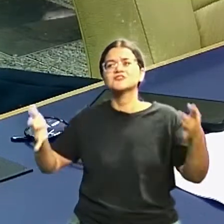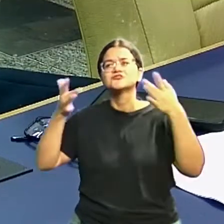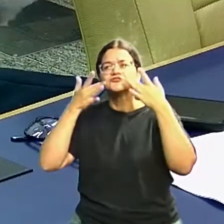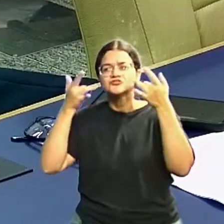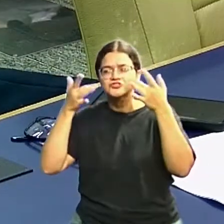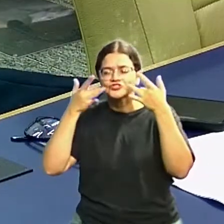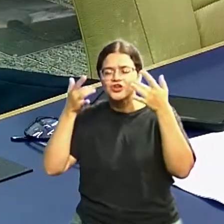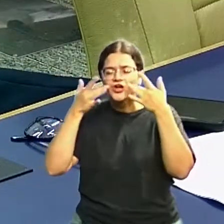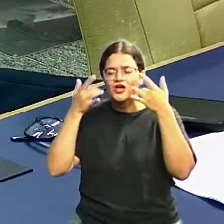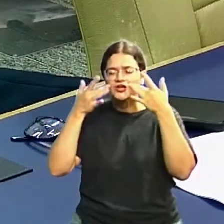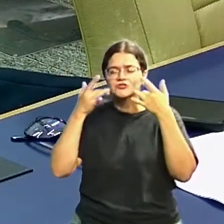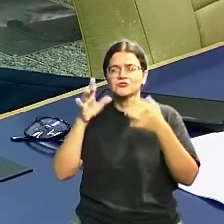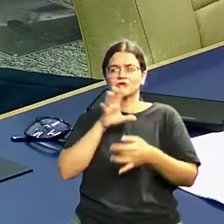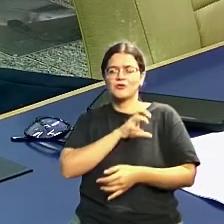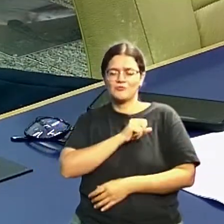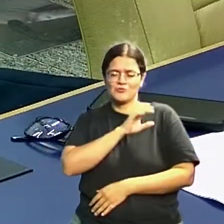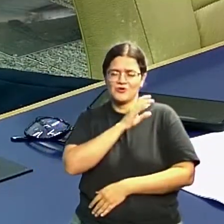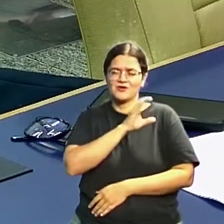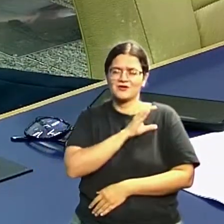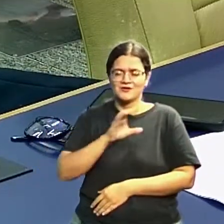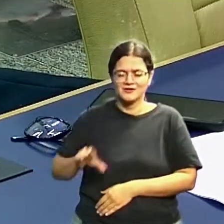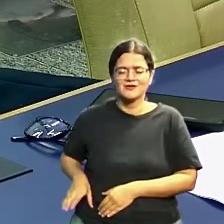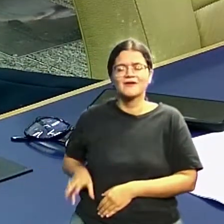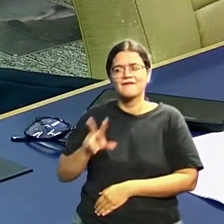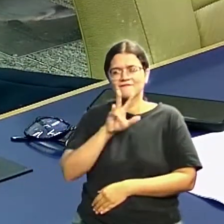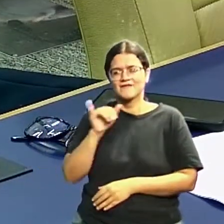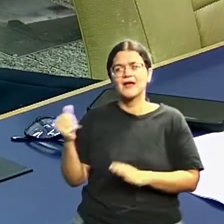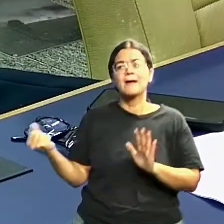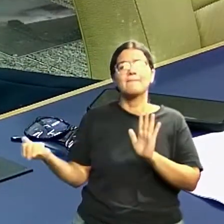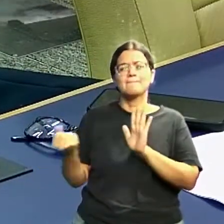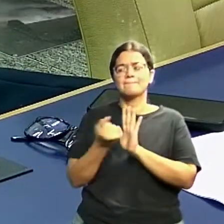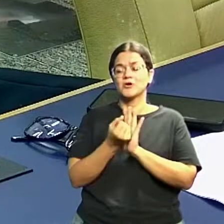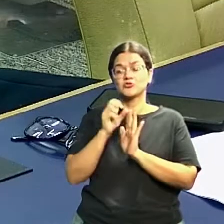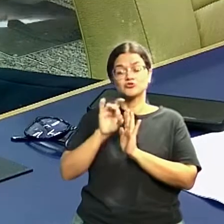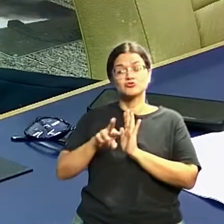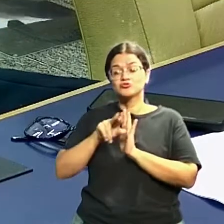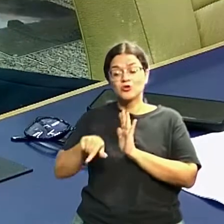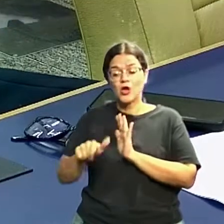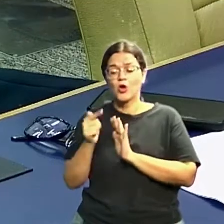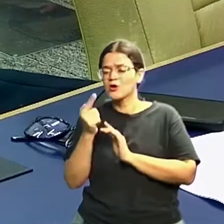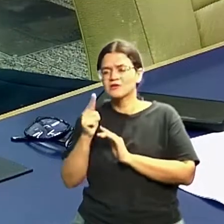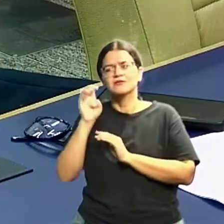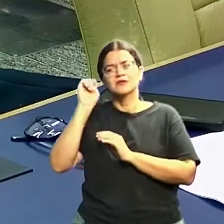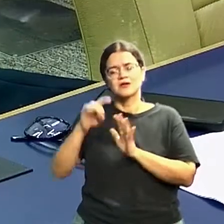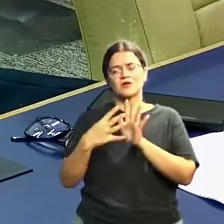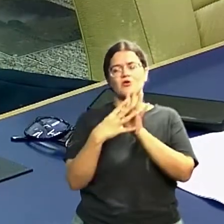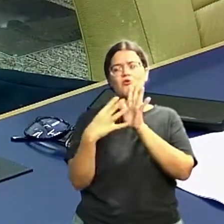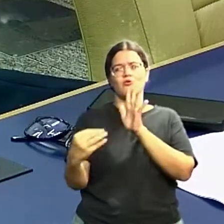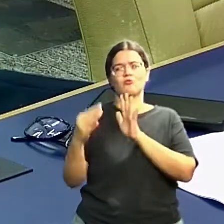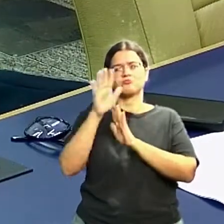encenação da Paixão de Cristo, que vai ser um marco, não só em Goiânia, mas também no Brasil, assim como